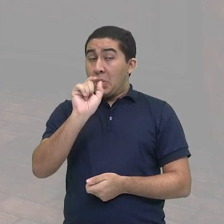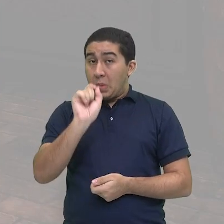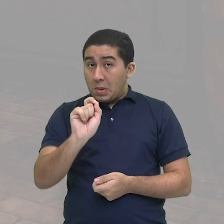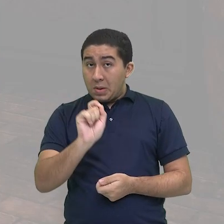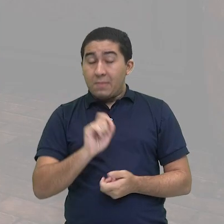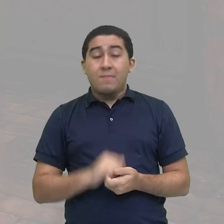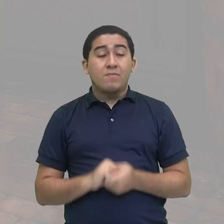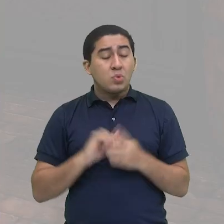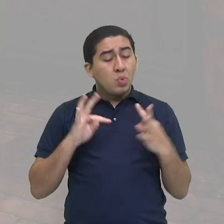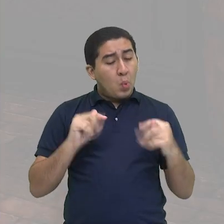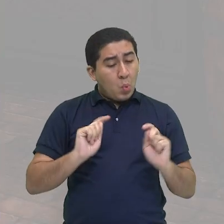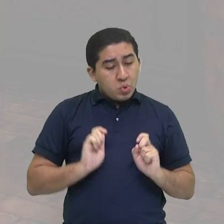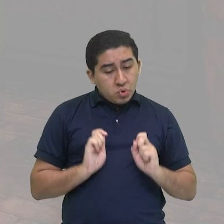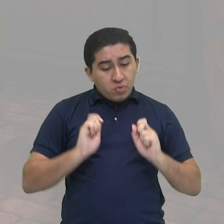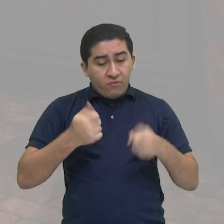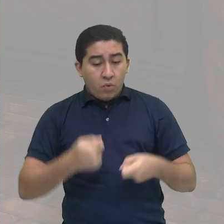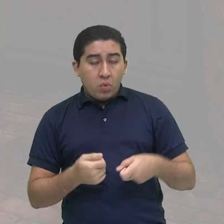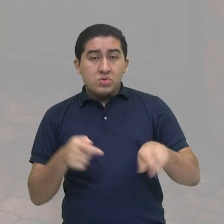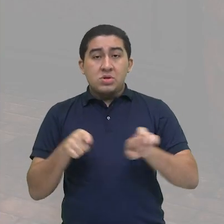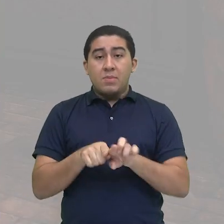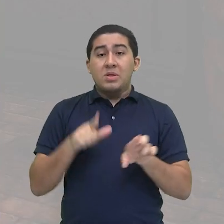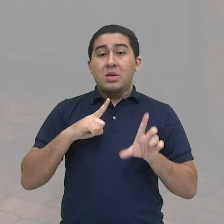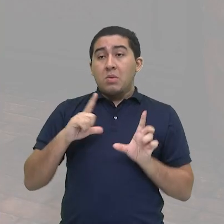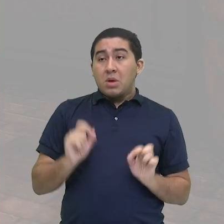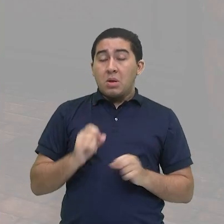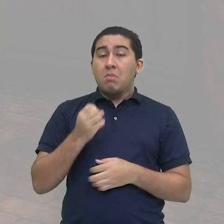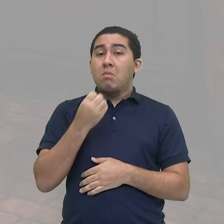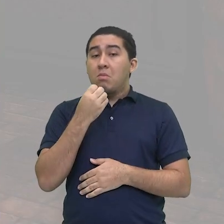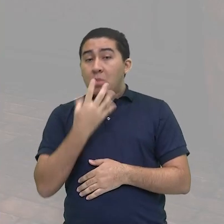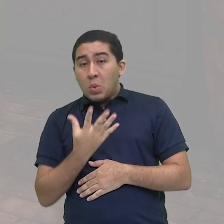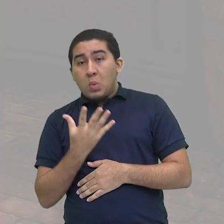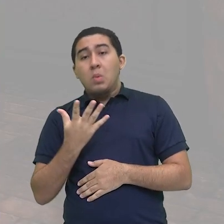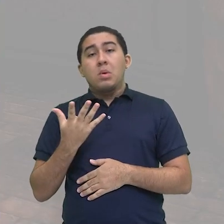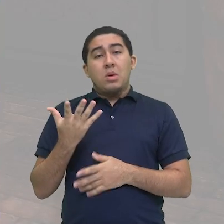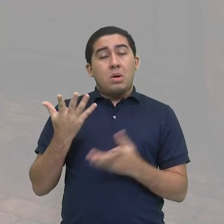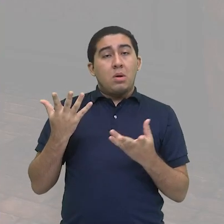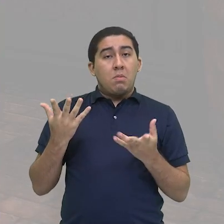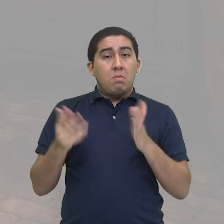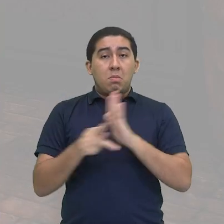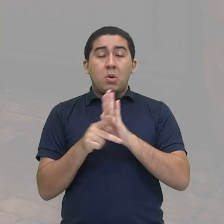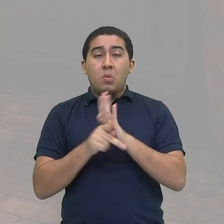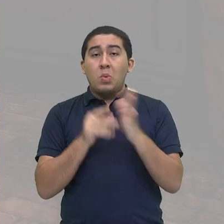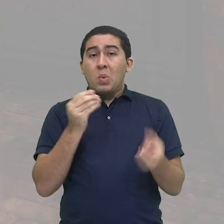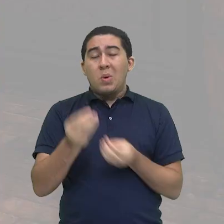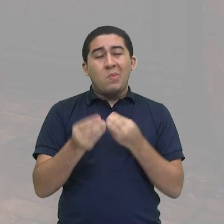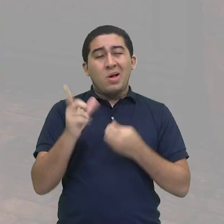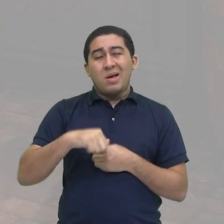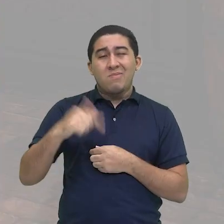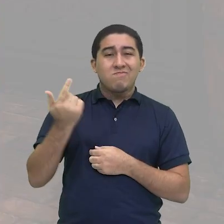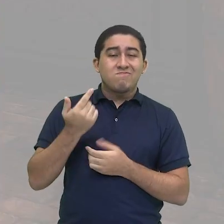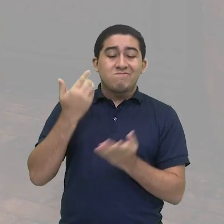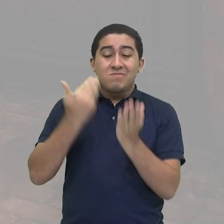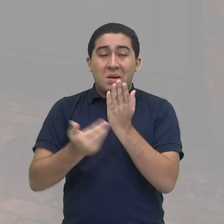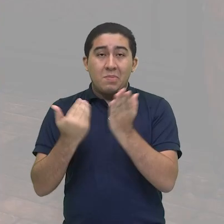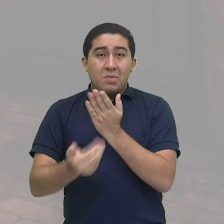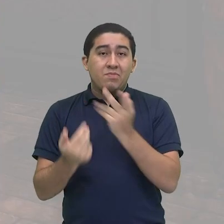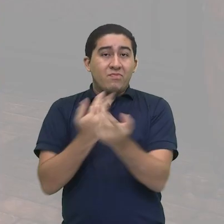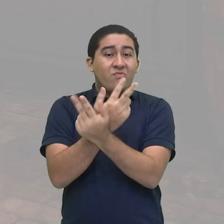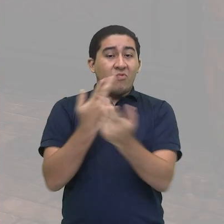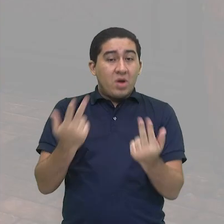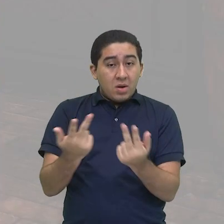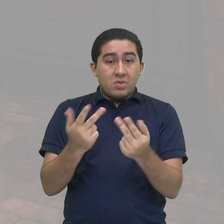seus esforços tenham sido, em grande parte, mal sucedidos,